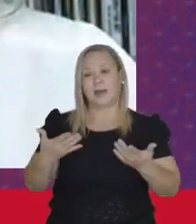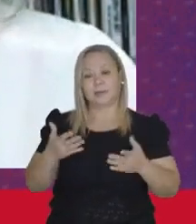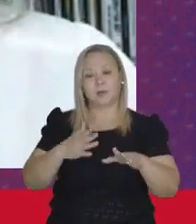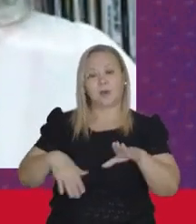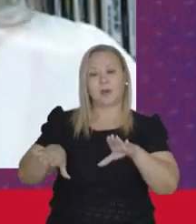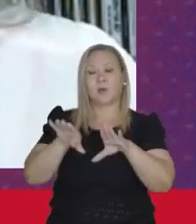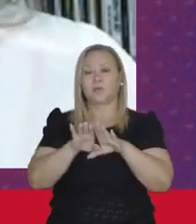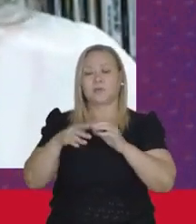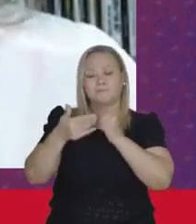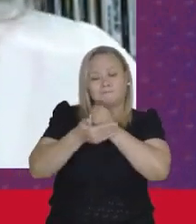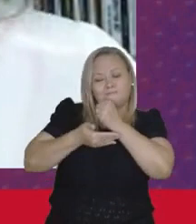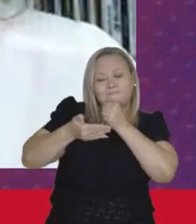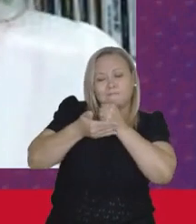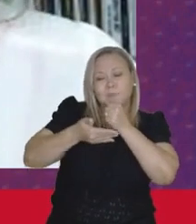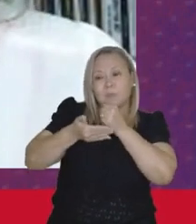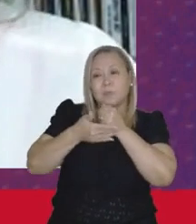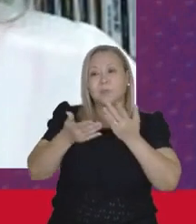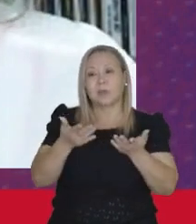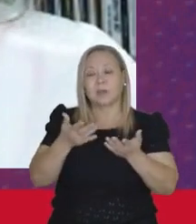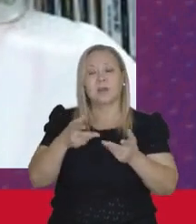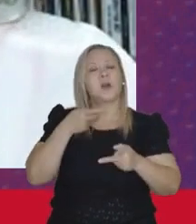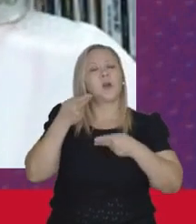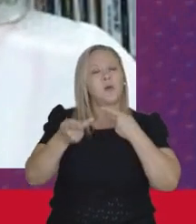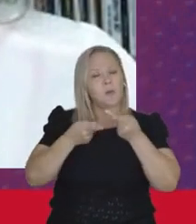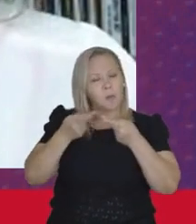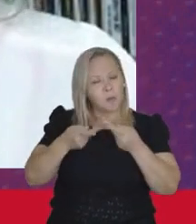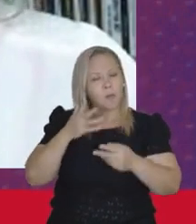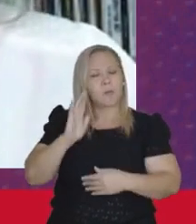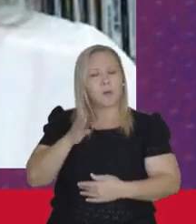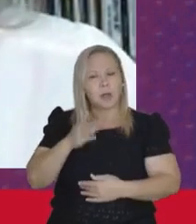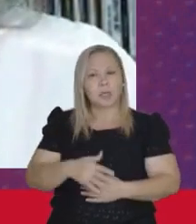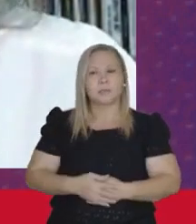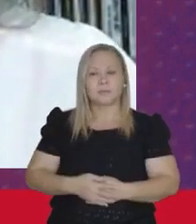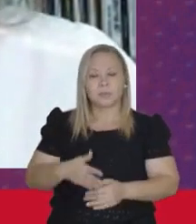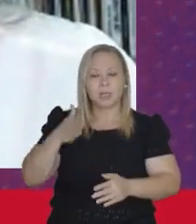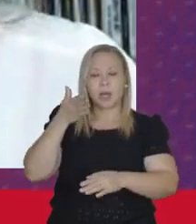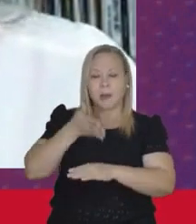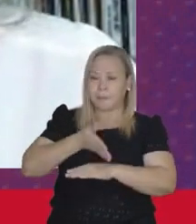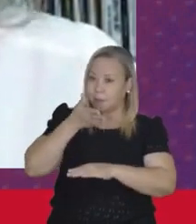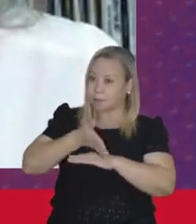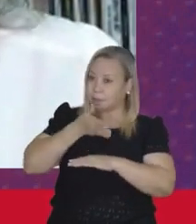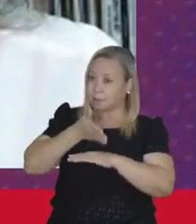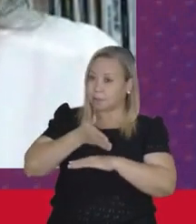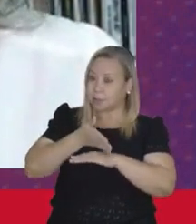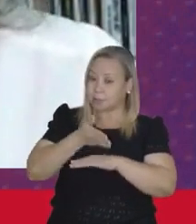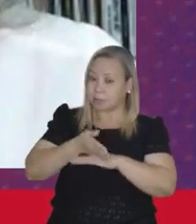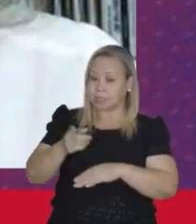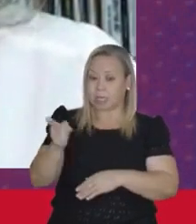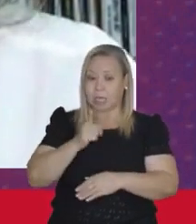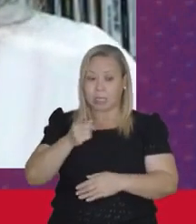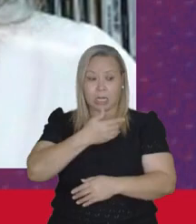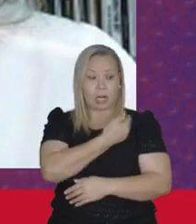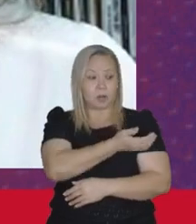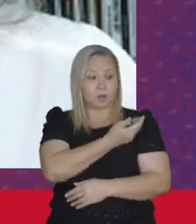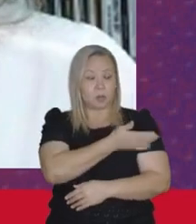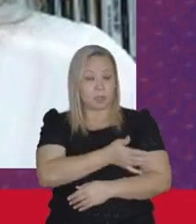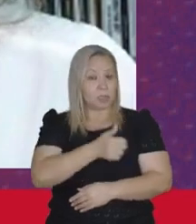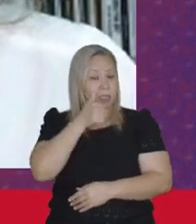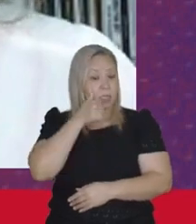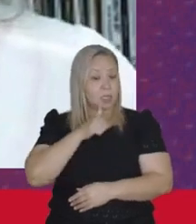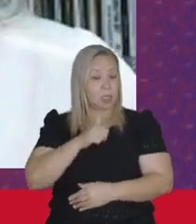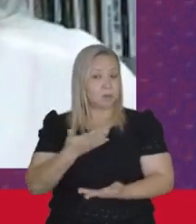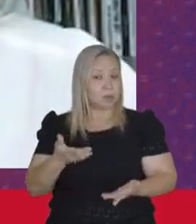inclusão é fundamental quando nós falamos da participação, da não discriminação das meninas e mulheres